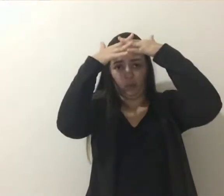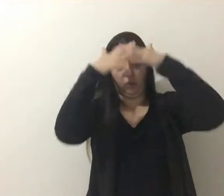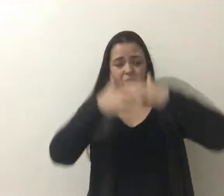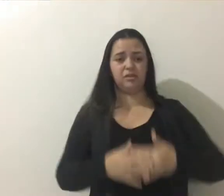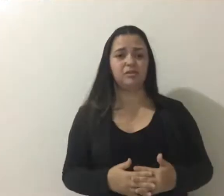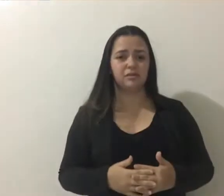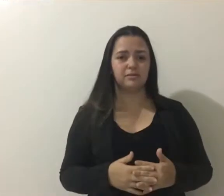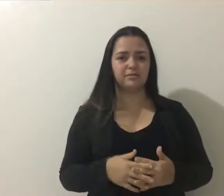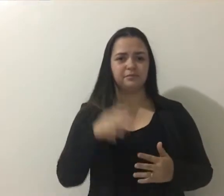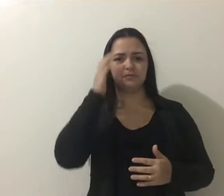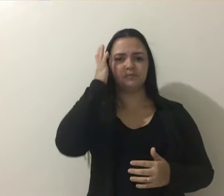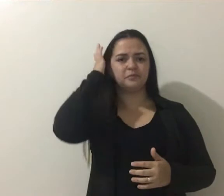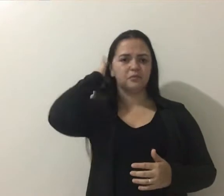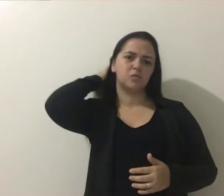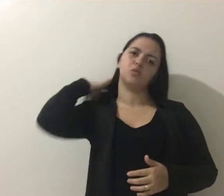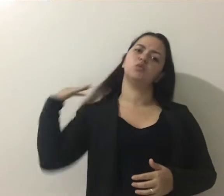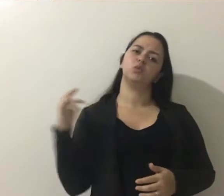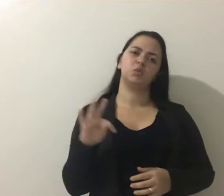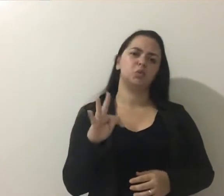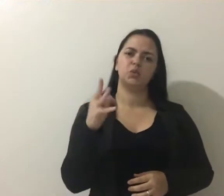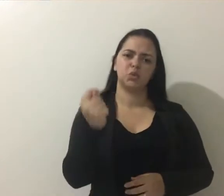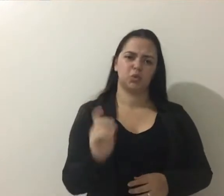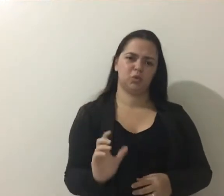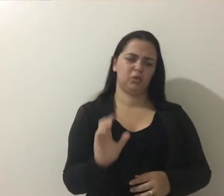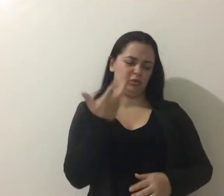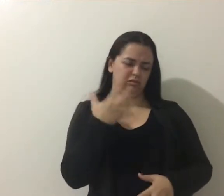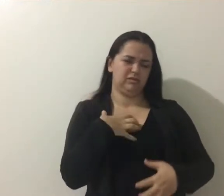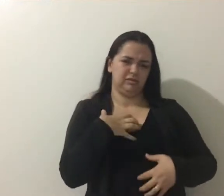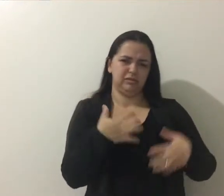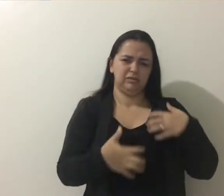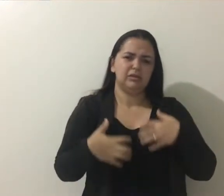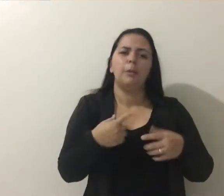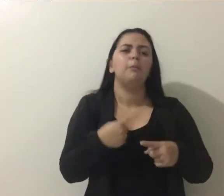atormentados com todos esses sentimentos. Mas você sabe por quê